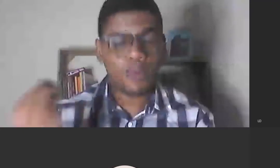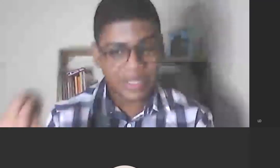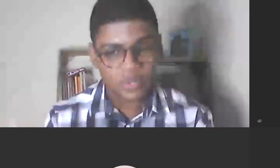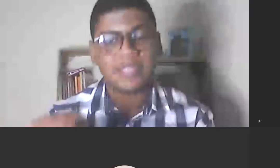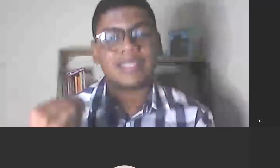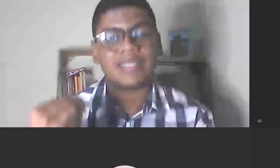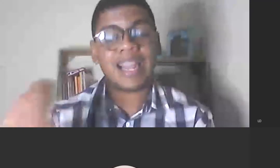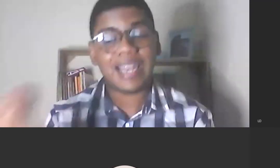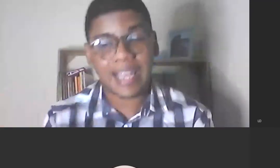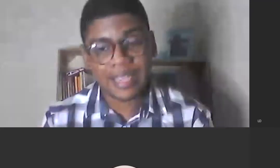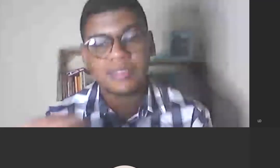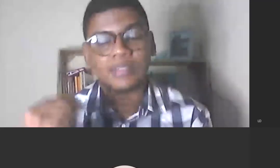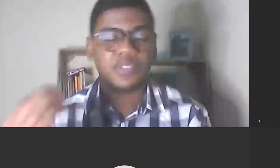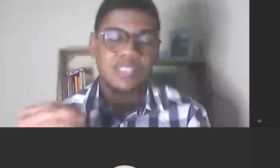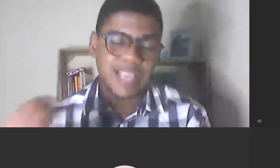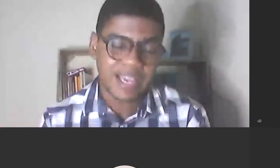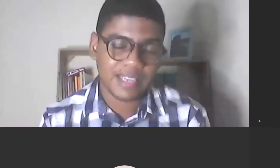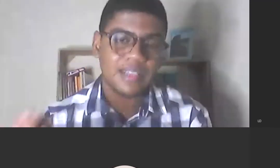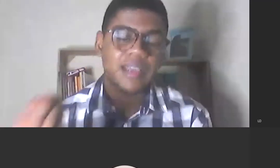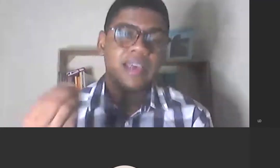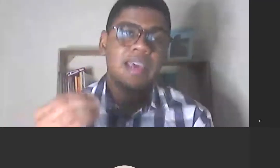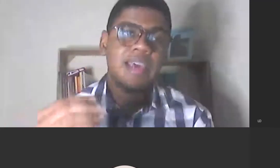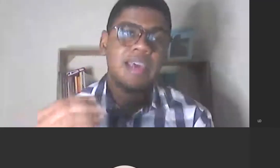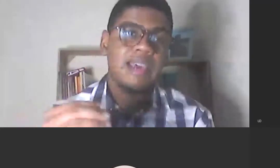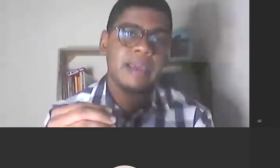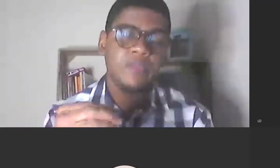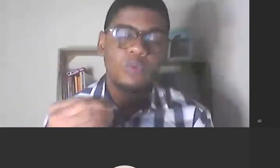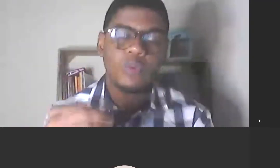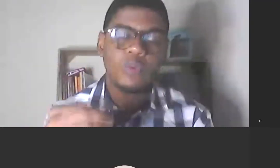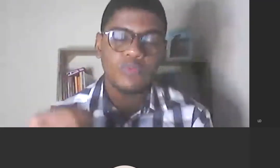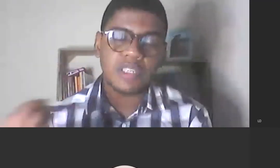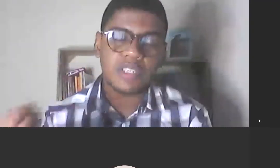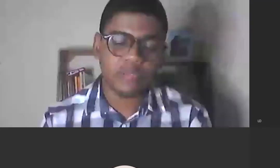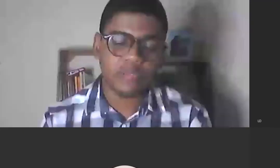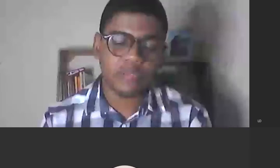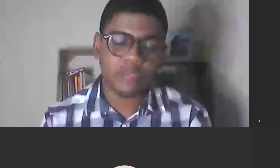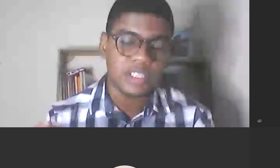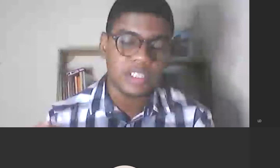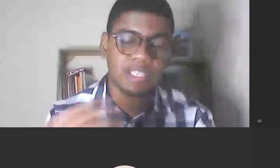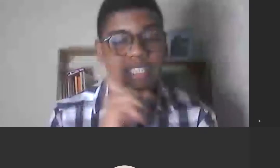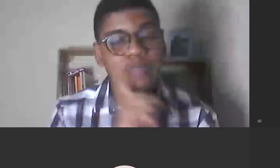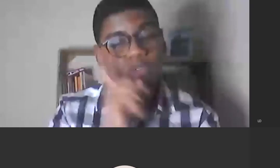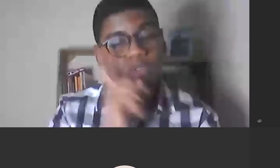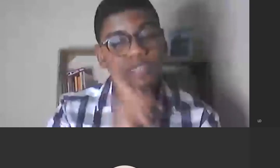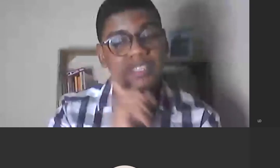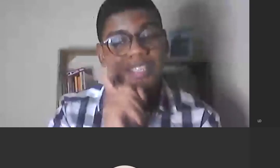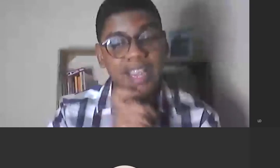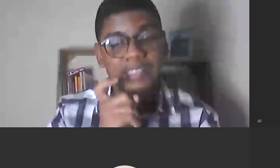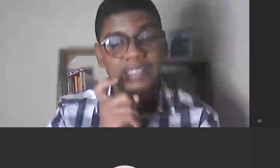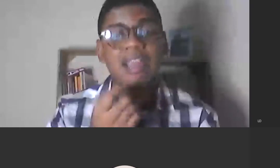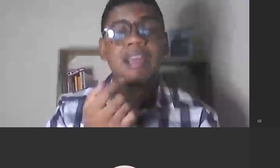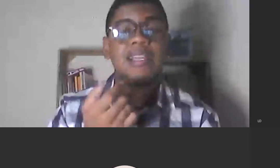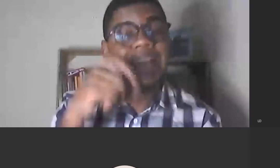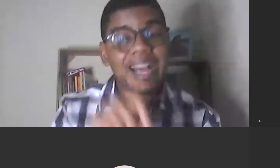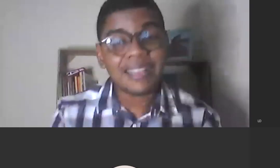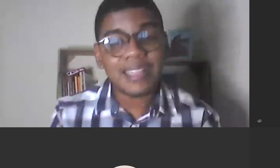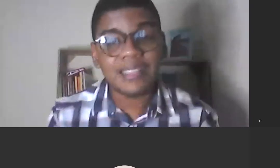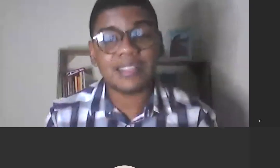trazer informações além dos sinais, num sentido das expressões